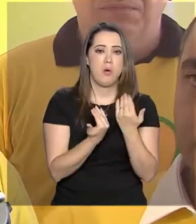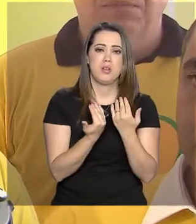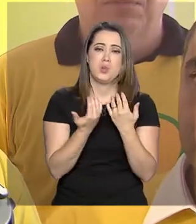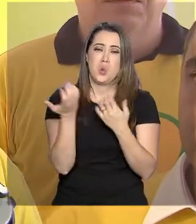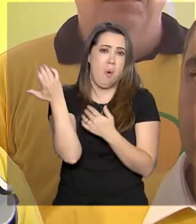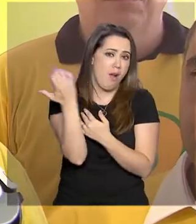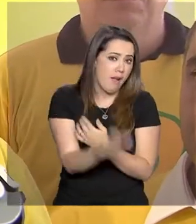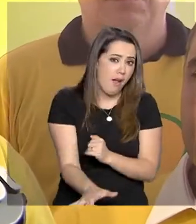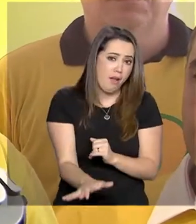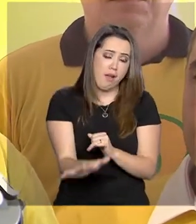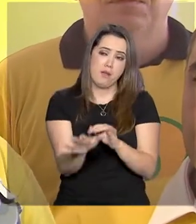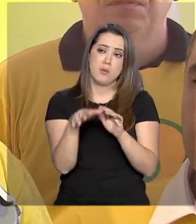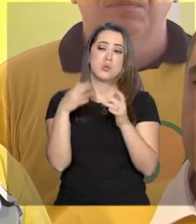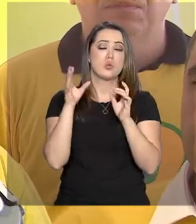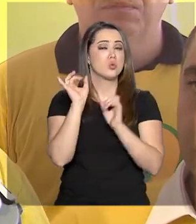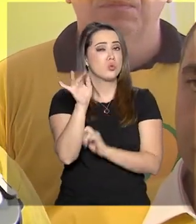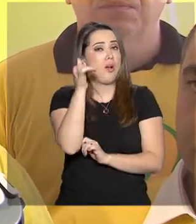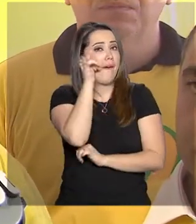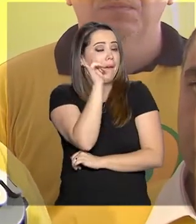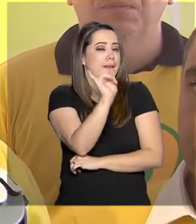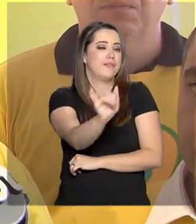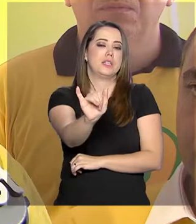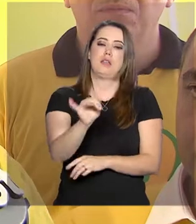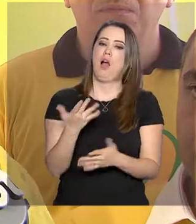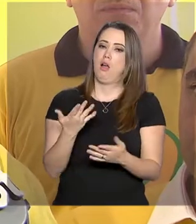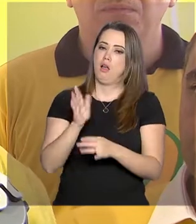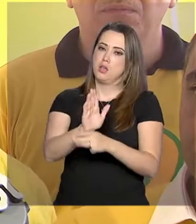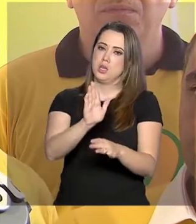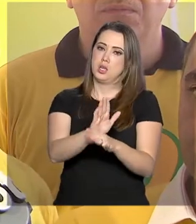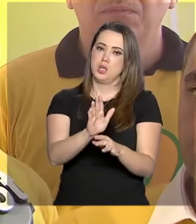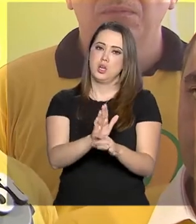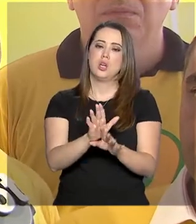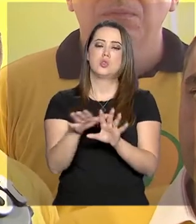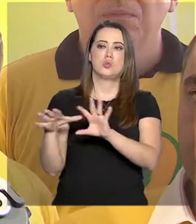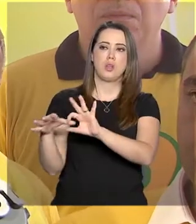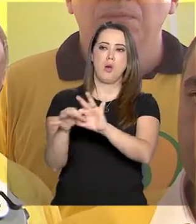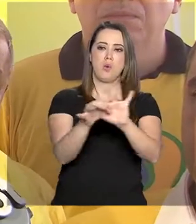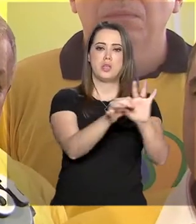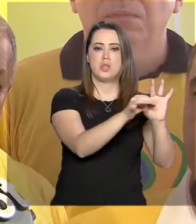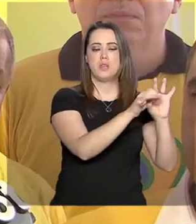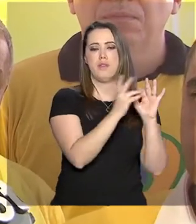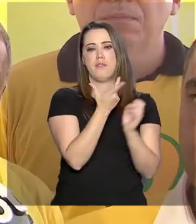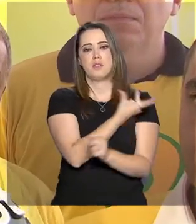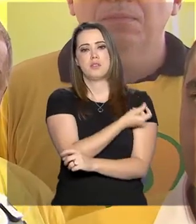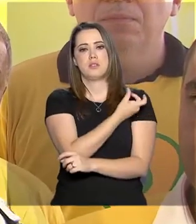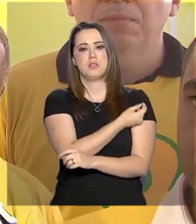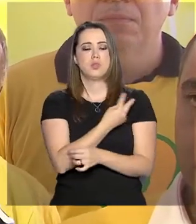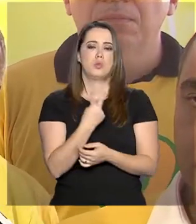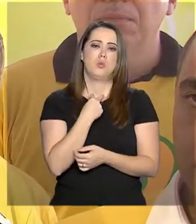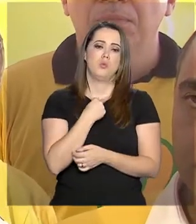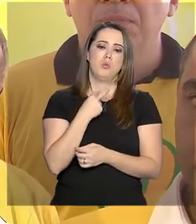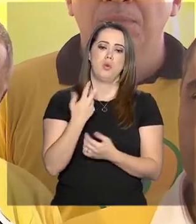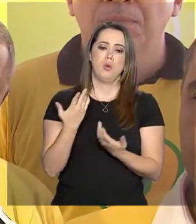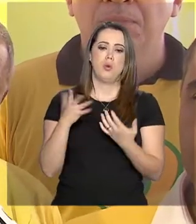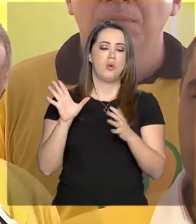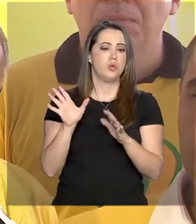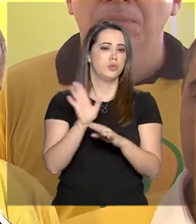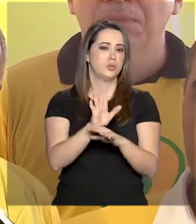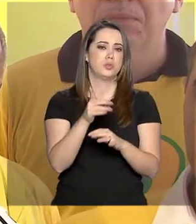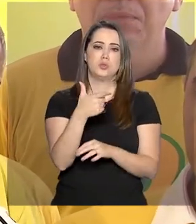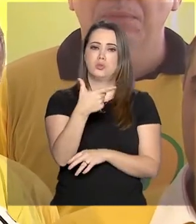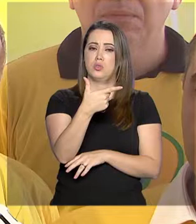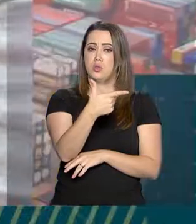tranquilamente e ajudar a fazer o cordão de bloqueio, já que a gente não pode vacinar os 210